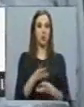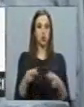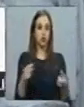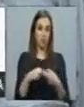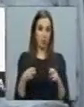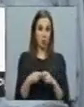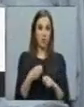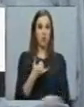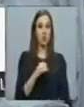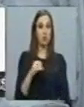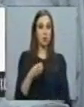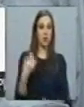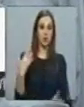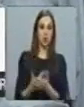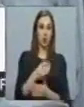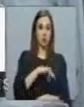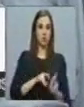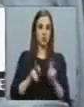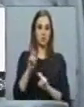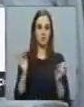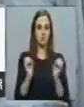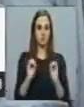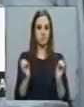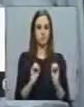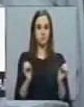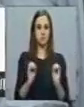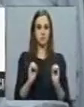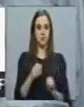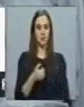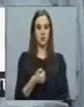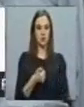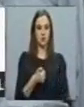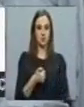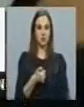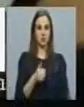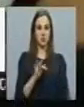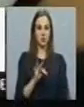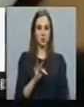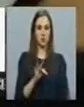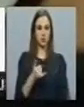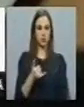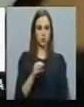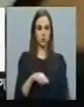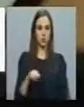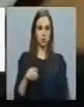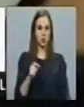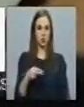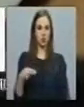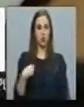desde 2009 que não temos aumentos de salários, ia ficar em 542 milhões de euros. Temos uma